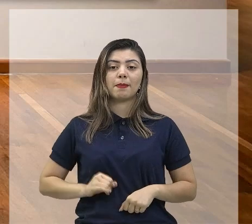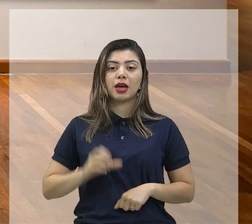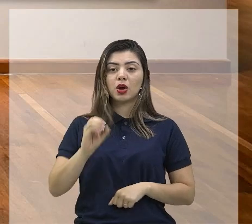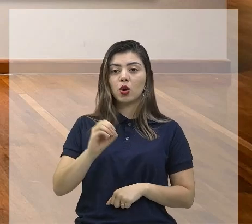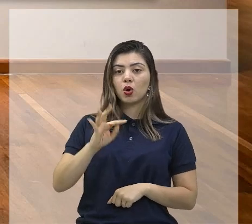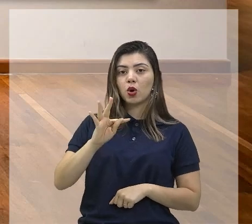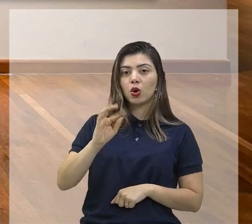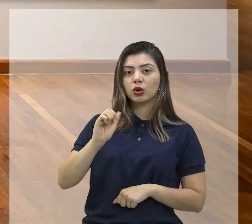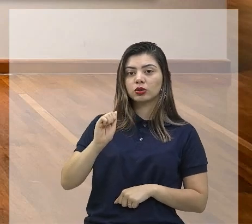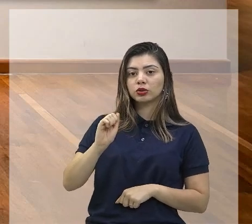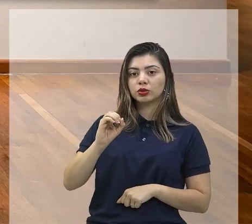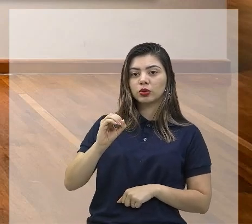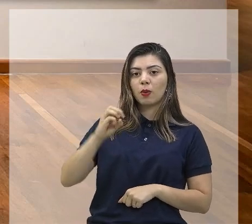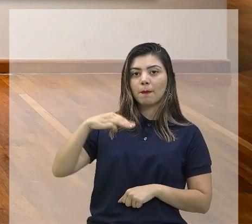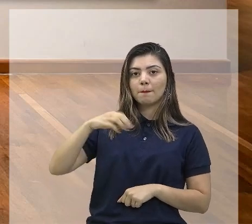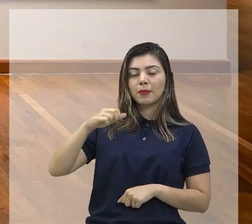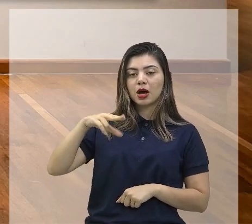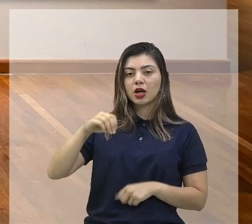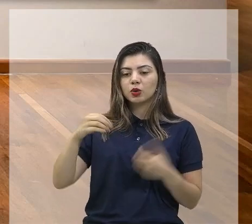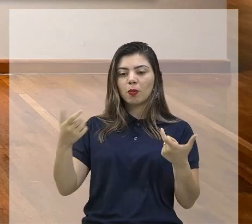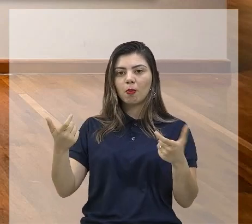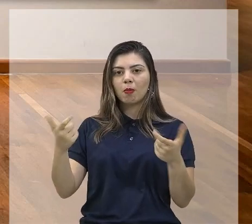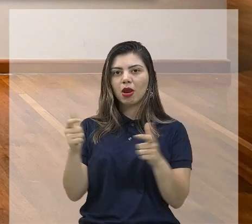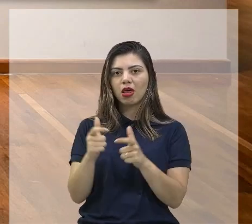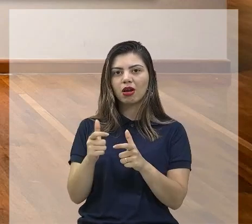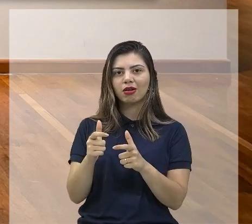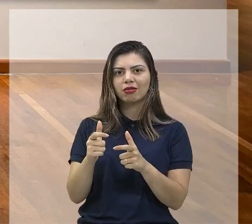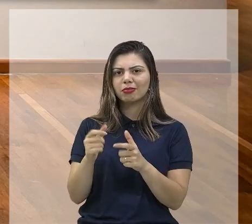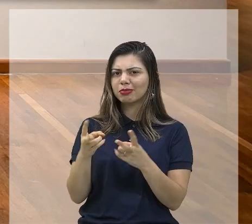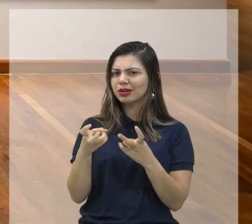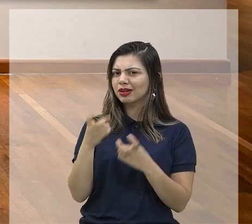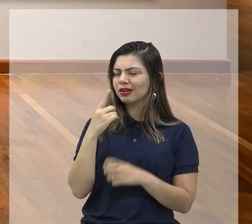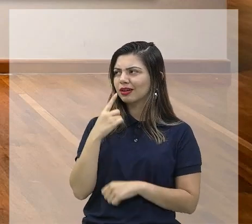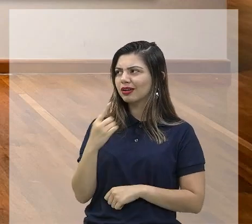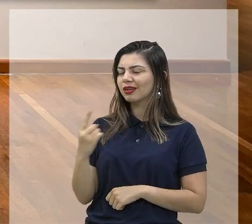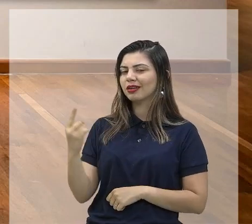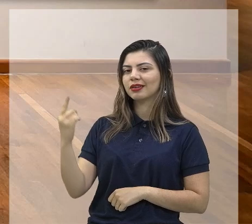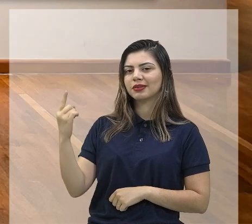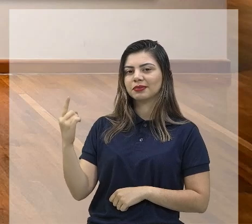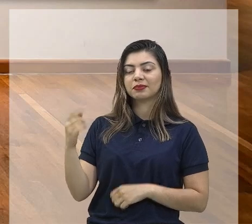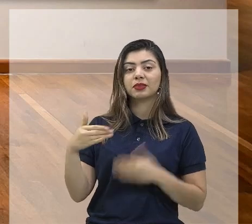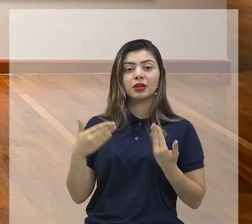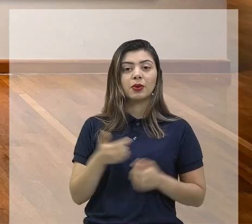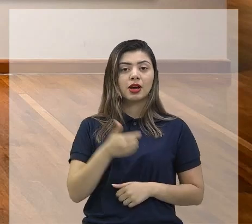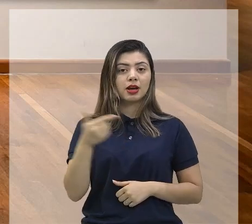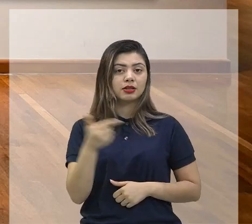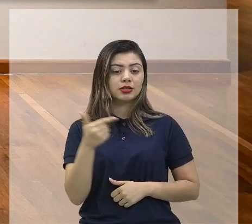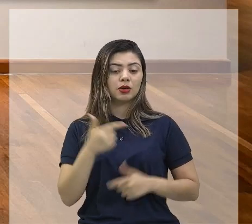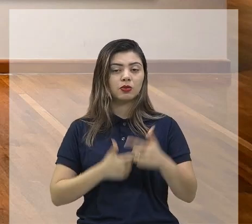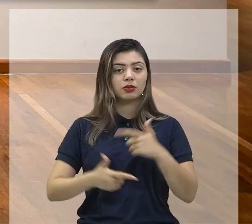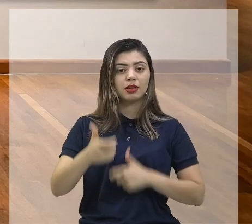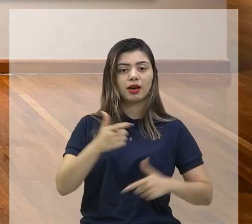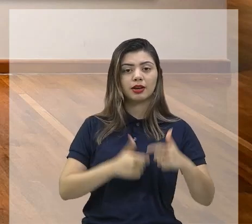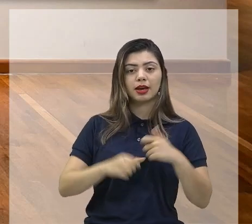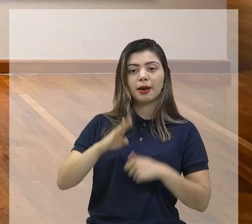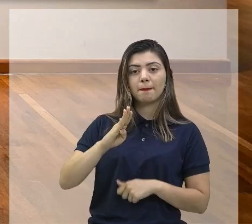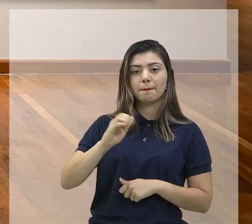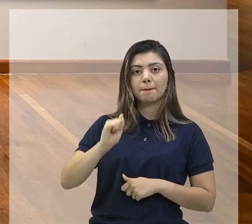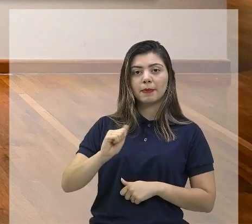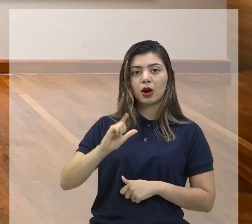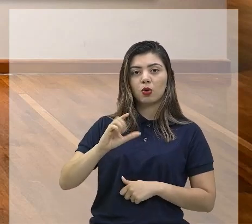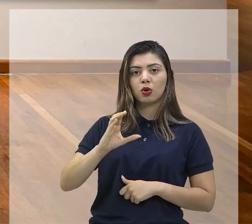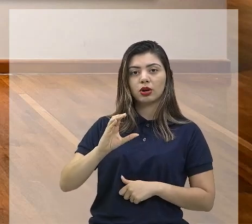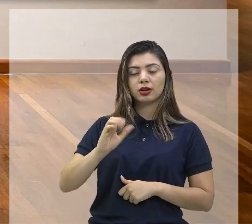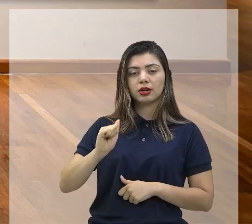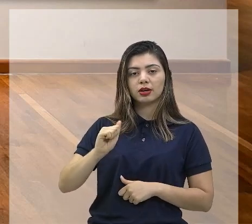espaço. Tá certo? Então, ó, temos então aí nesse período que a Segunda Guerra Balcânica aconteceu entre os